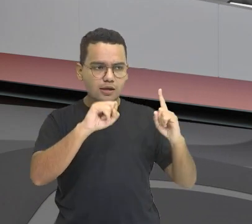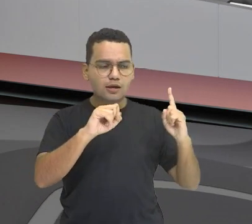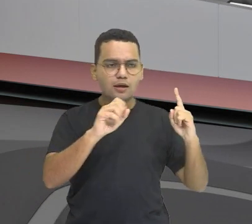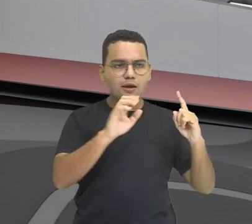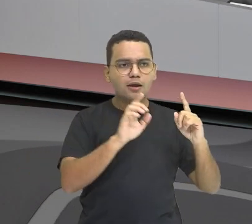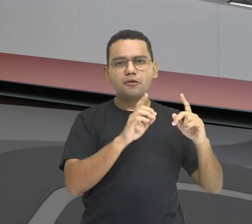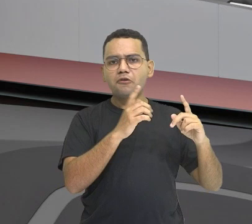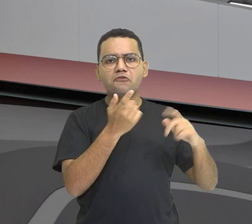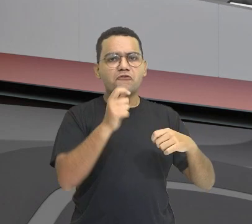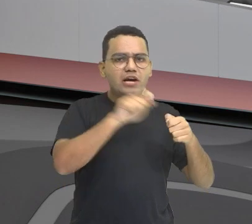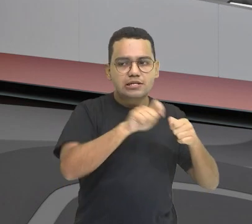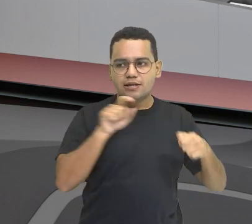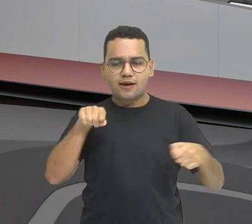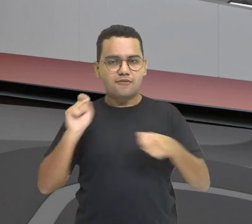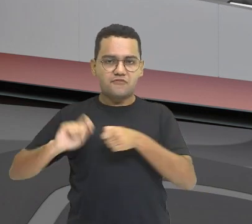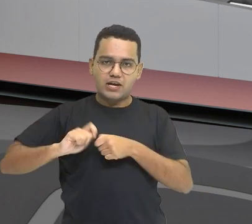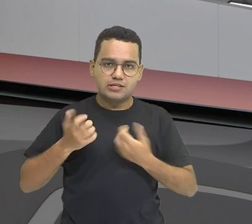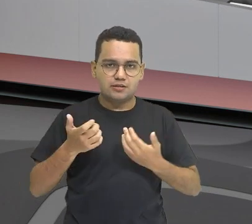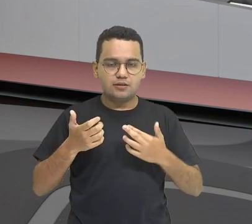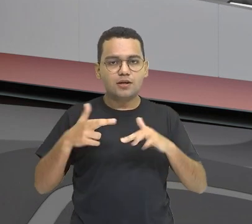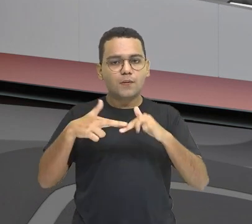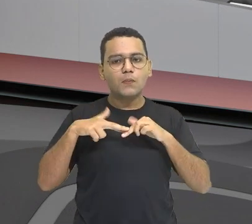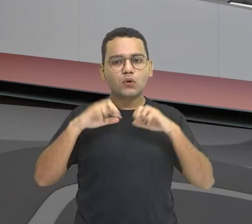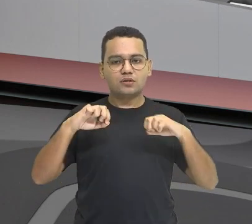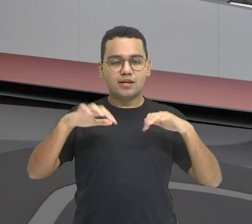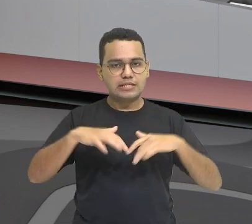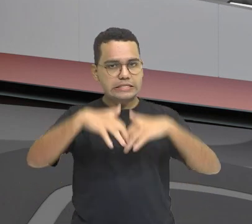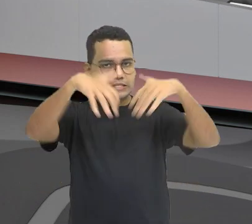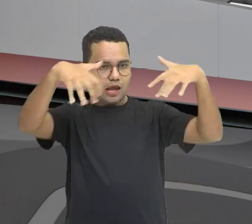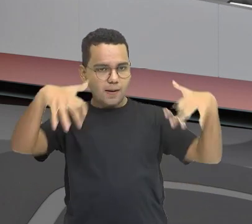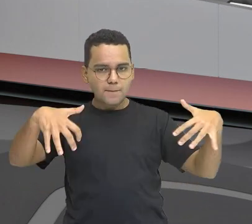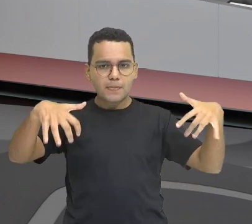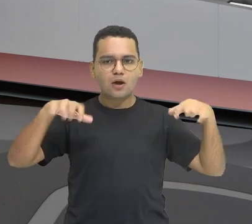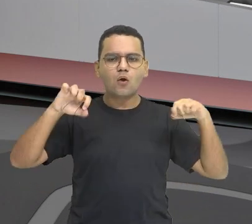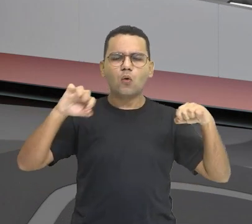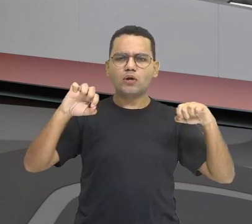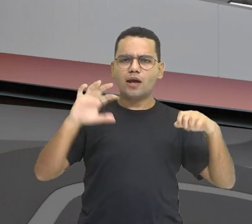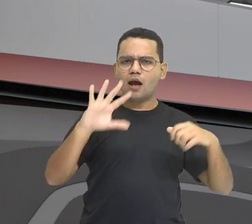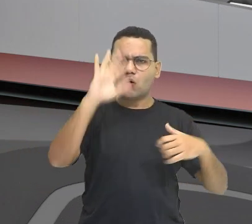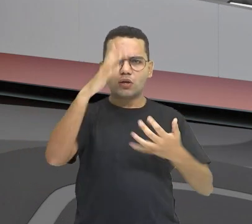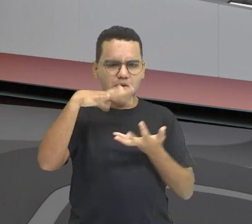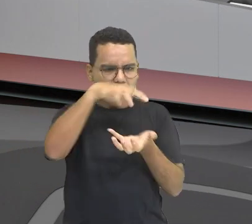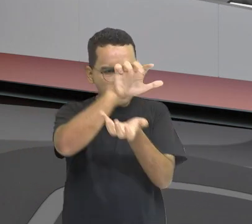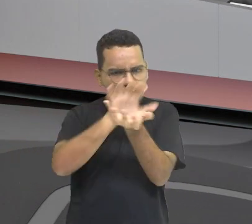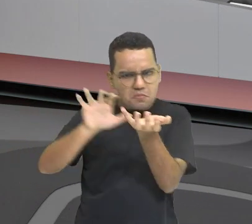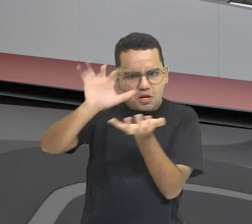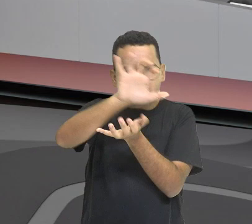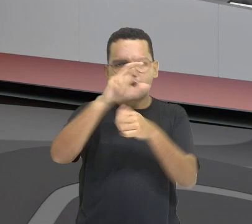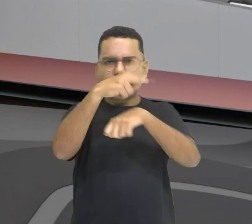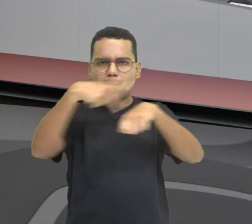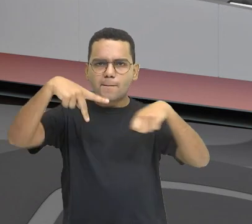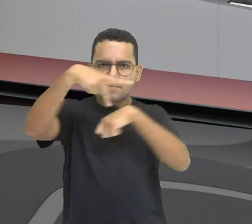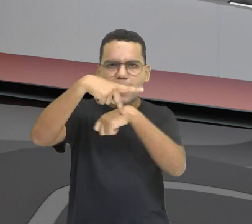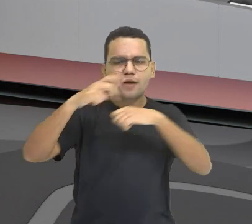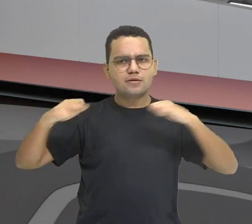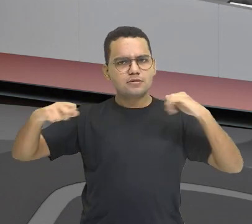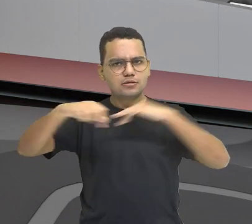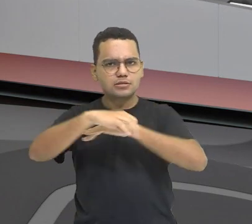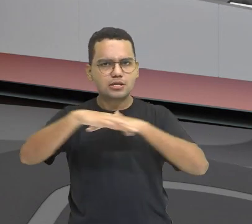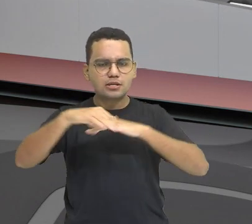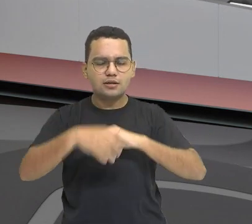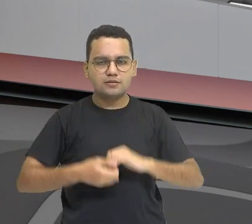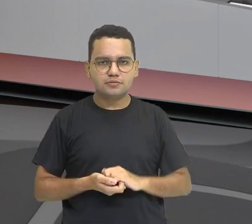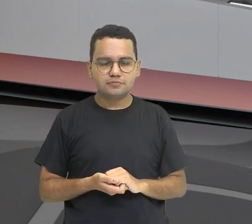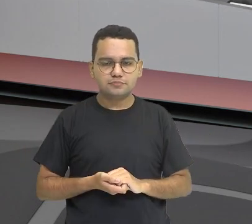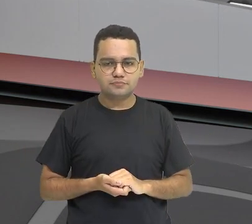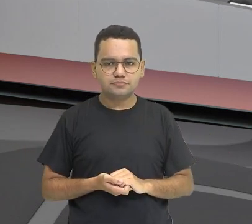Unidos e União Soviética, turma, separou, dividiu continentes, dividiu país, dividiu cidade,